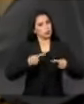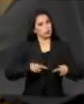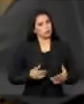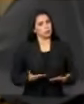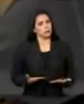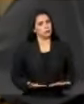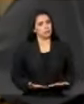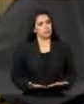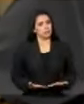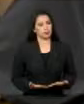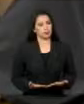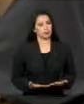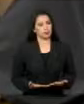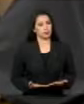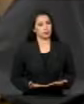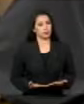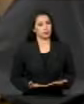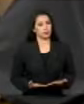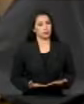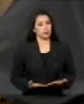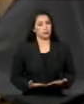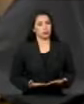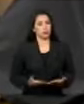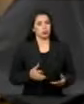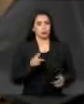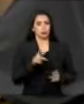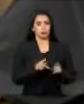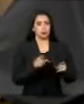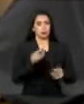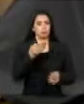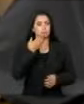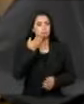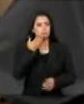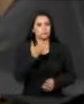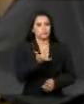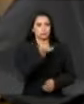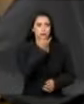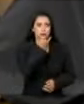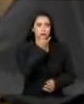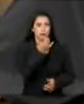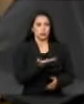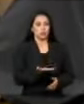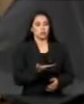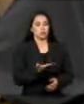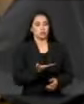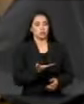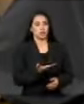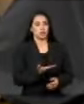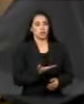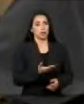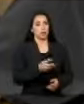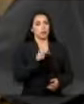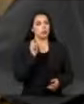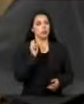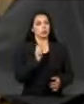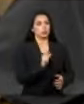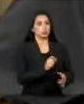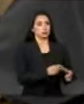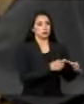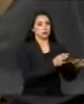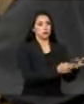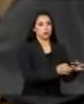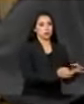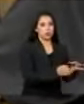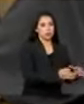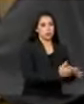grau civilizatório de um povo, permissa vênia, não se mede pelo número de instâncias que ele exige para condenar, mas ele se